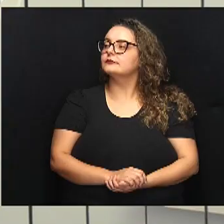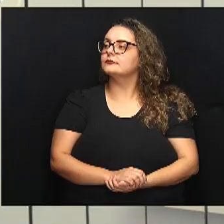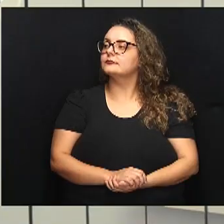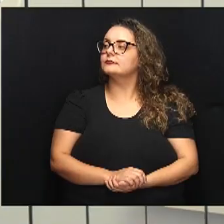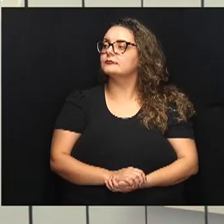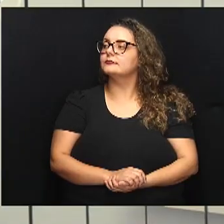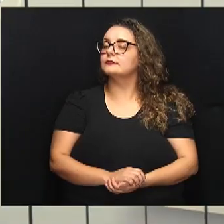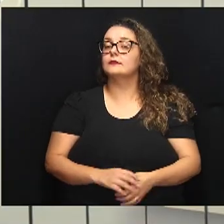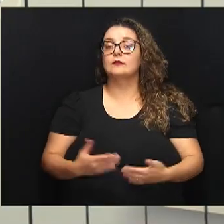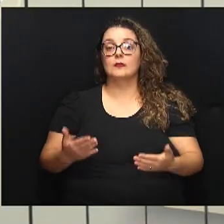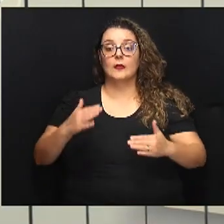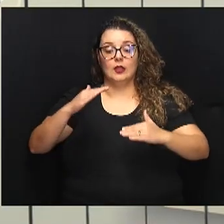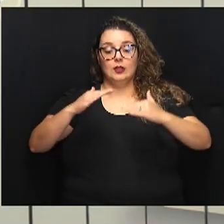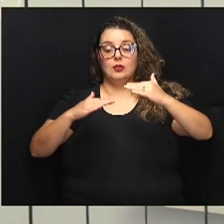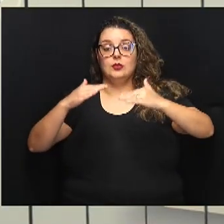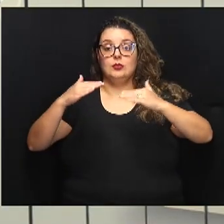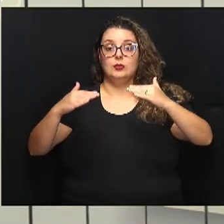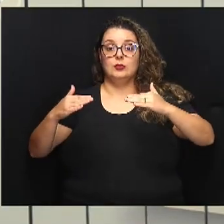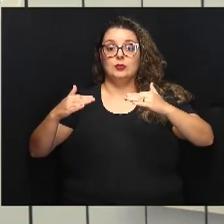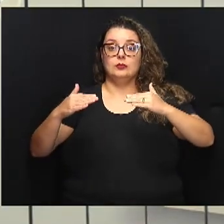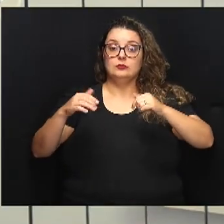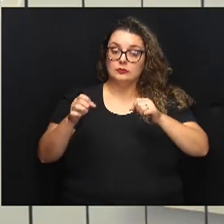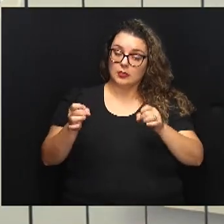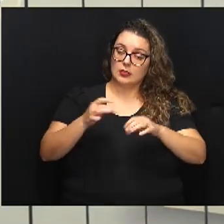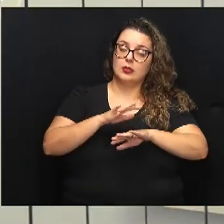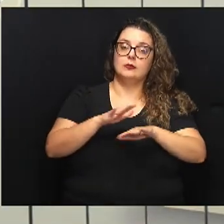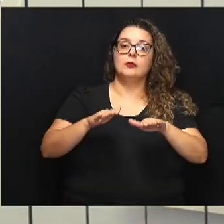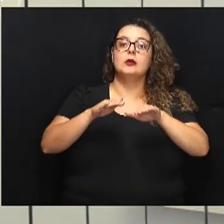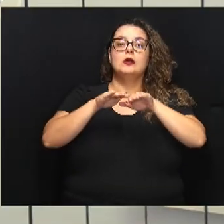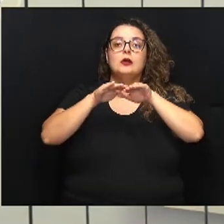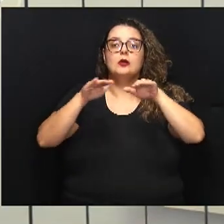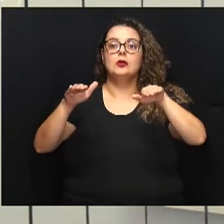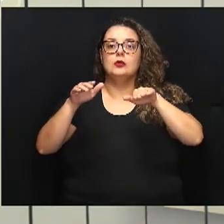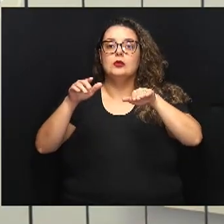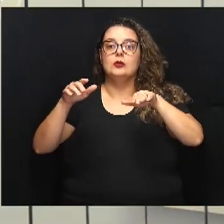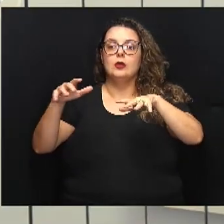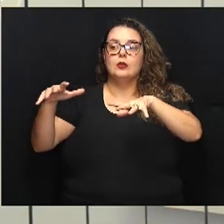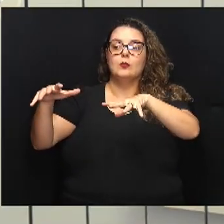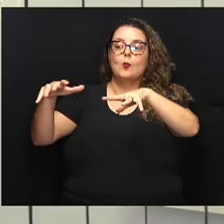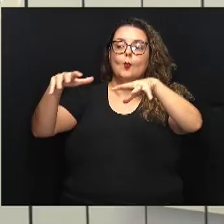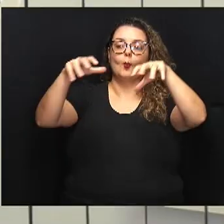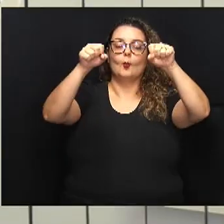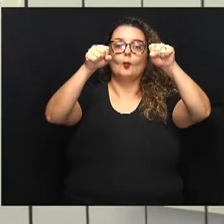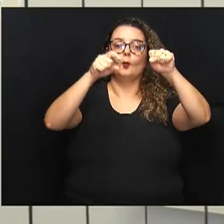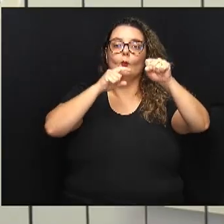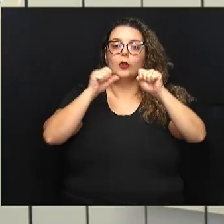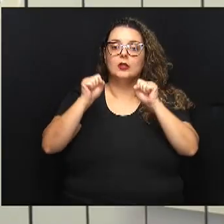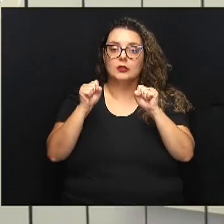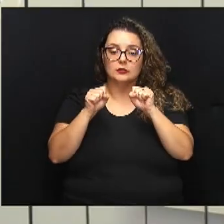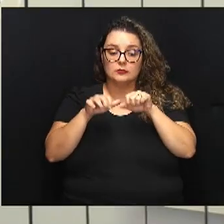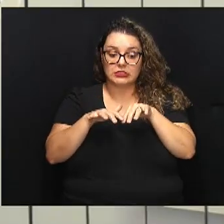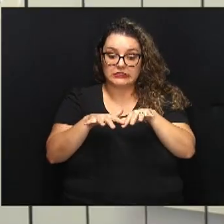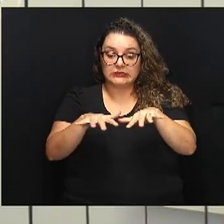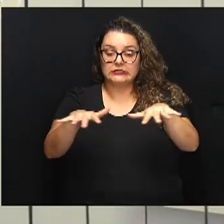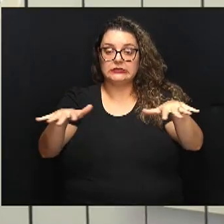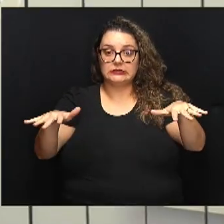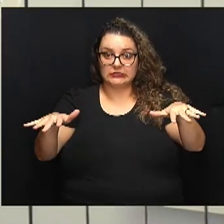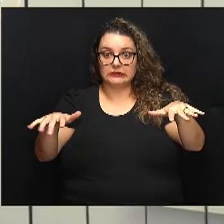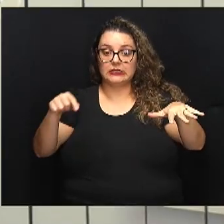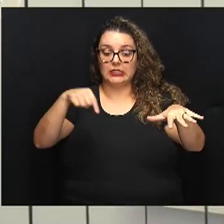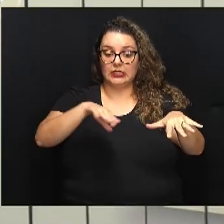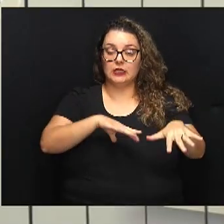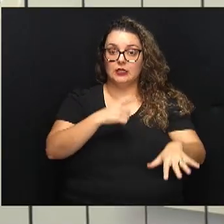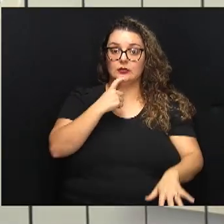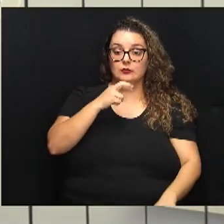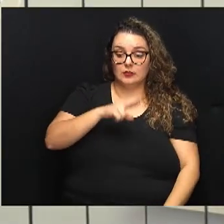Bom, a instabilidade ficou para trás, agora é massa de ar seco e fria que está estacionada aqui em Campinas